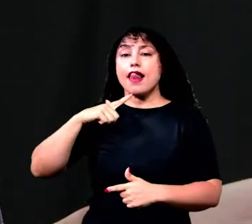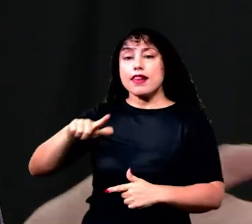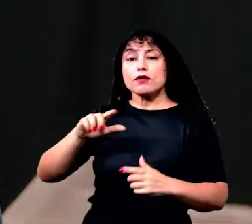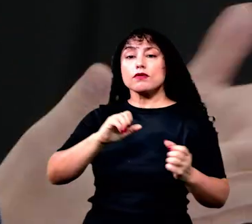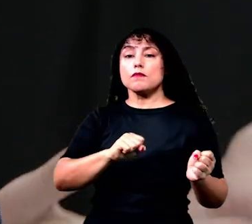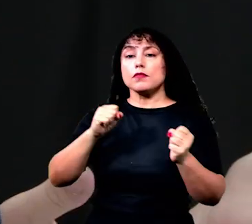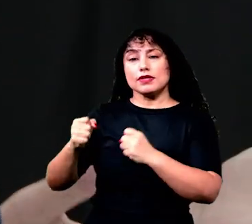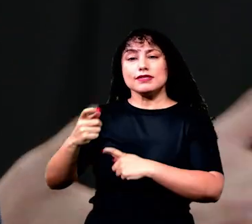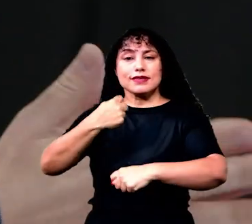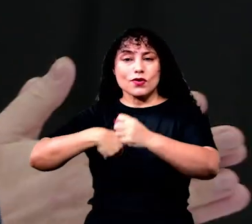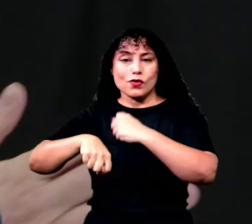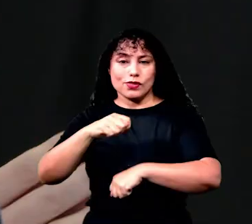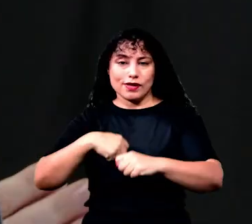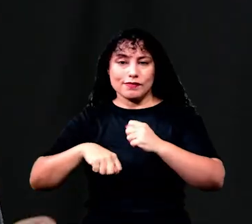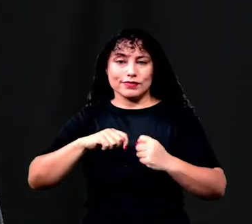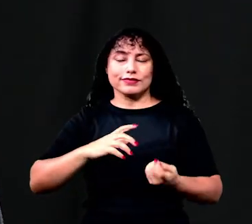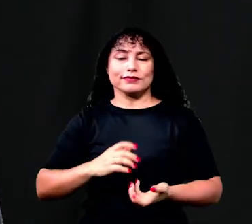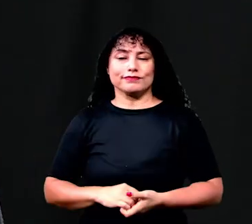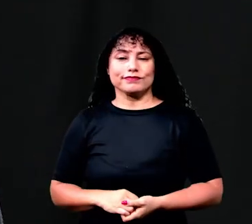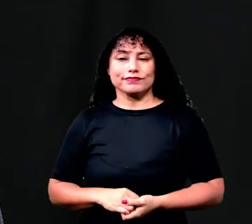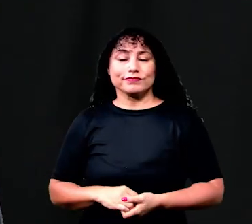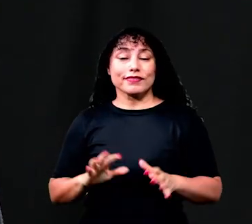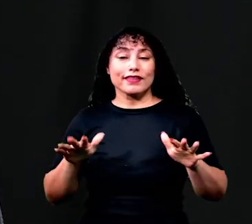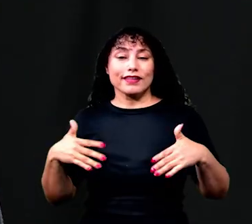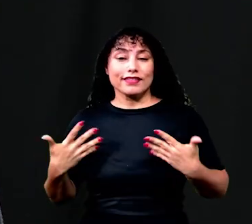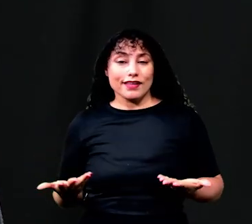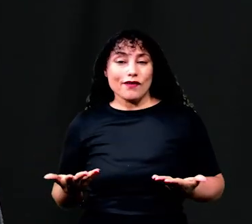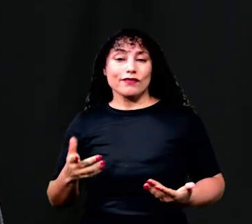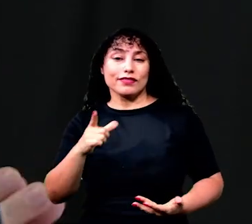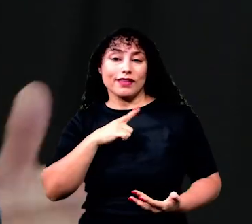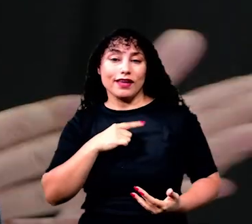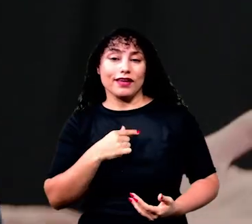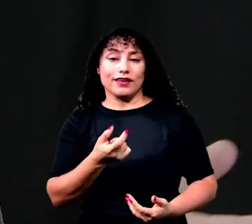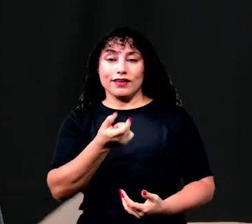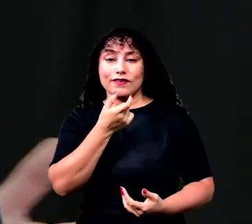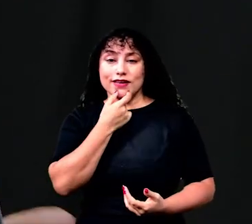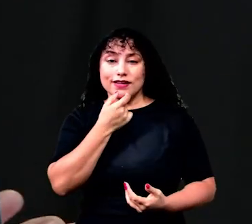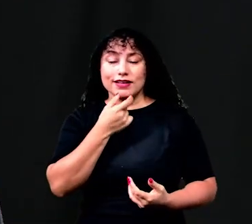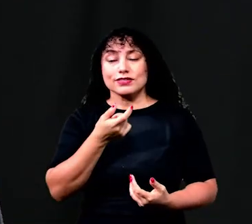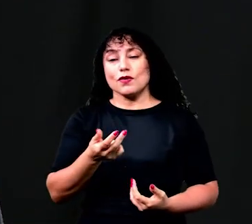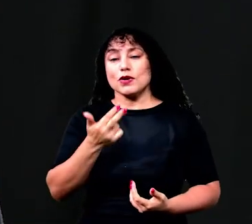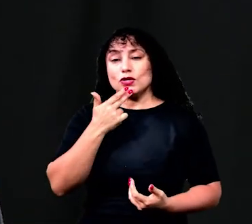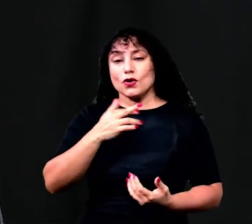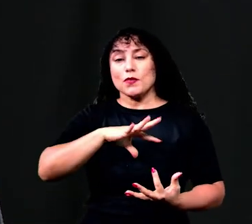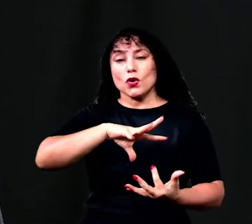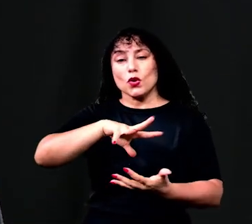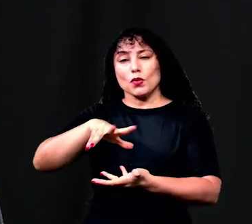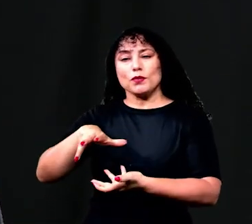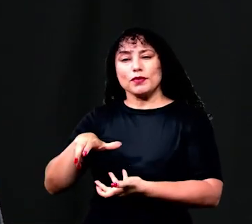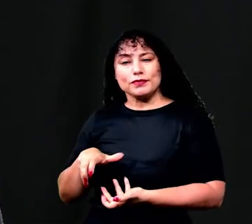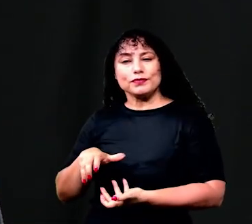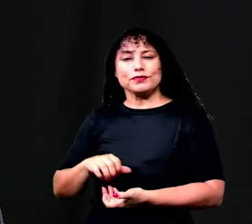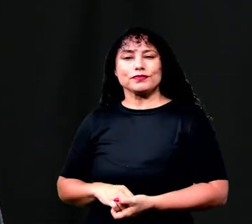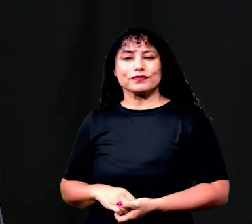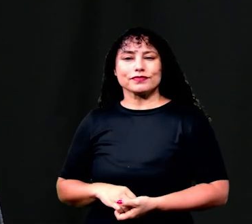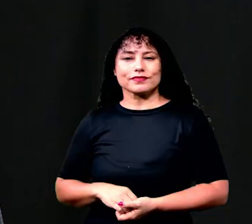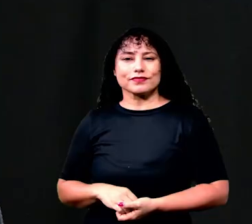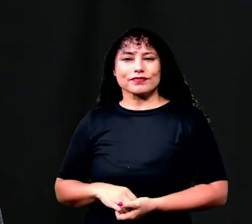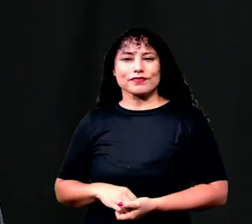global, né, é a Sim. potência econômica. Então, ainda tendo o inglês como idioma global,